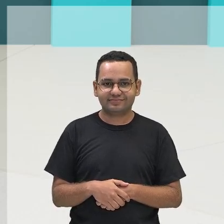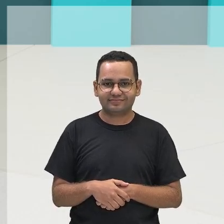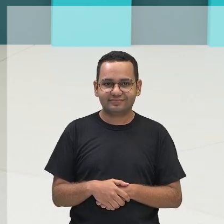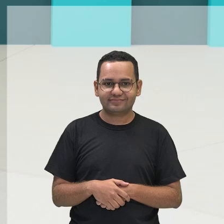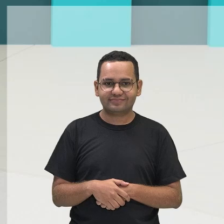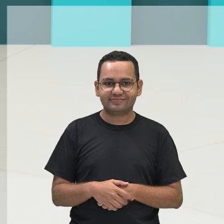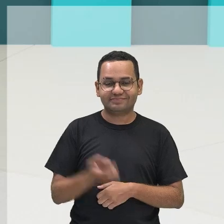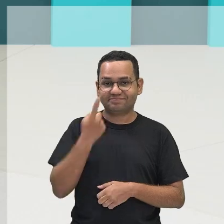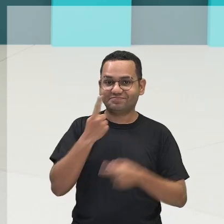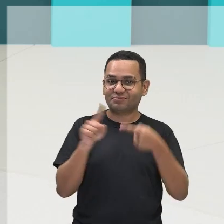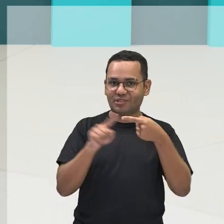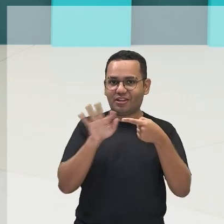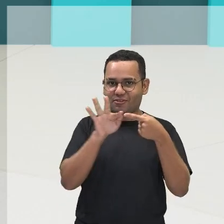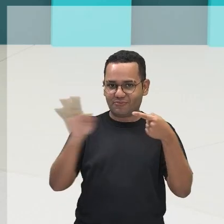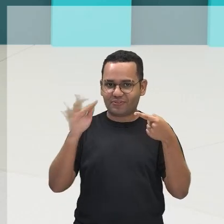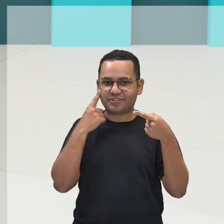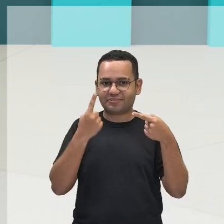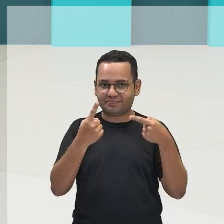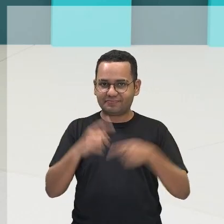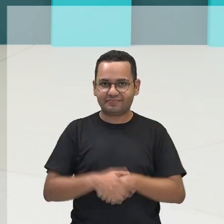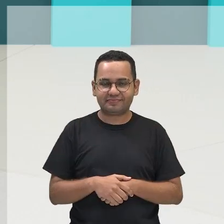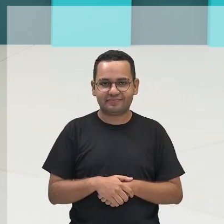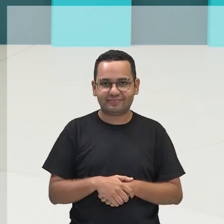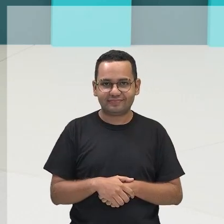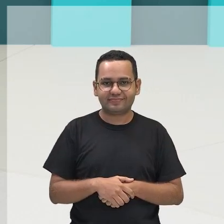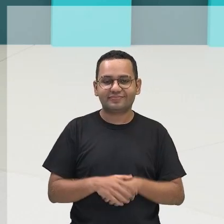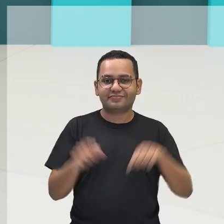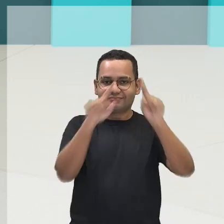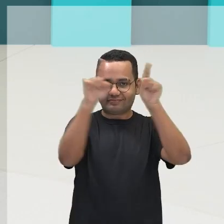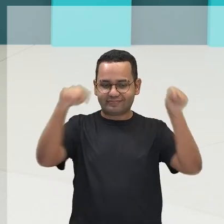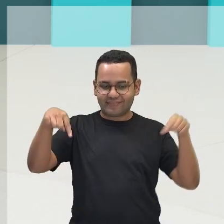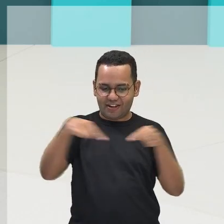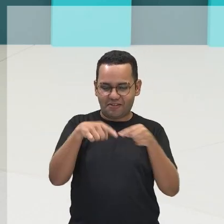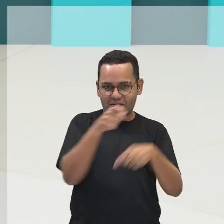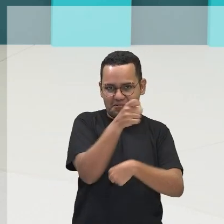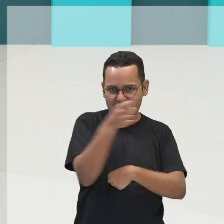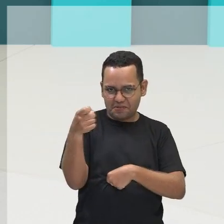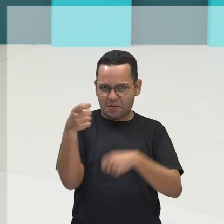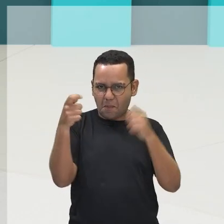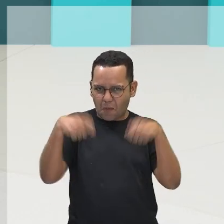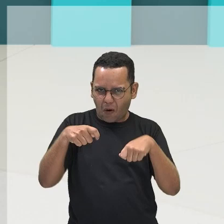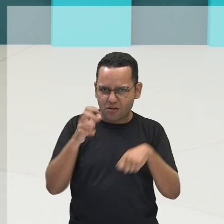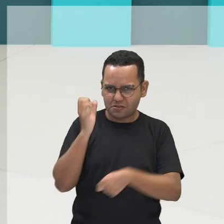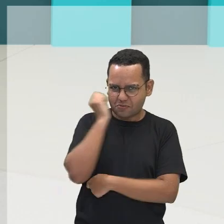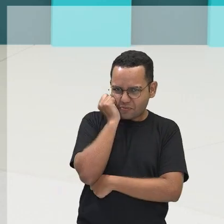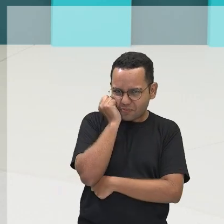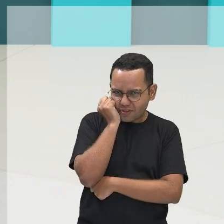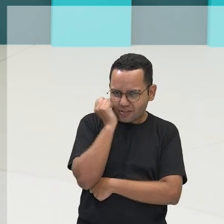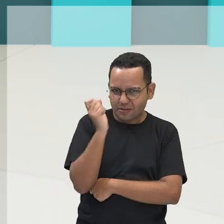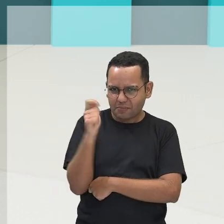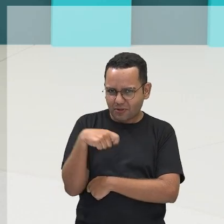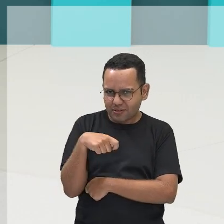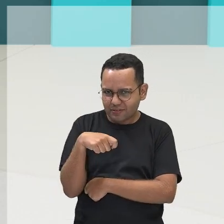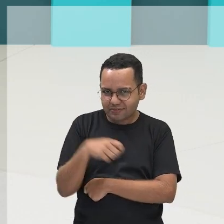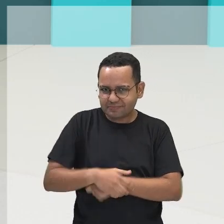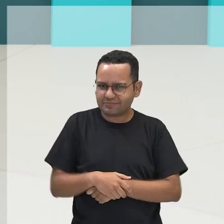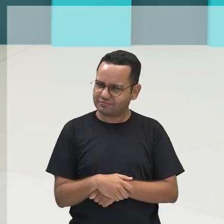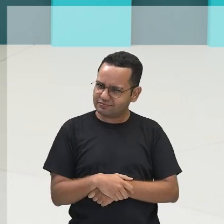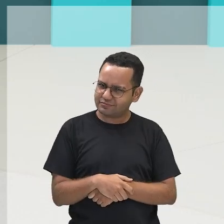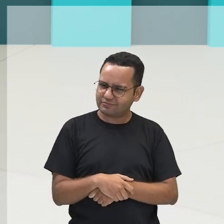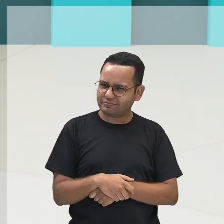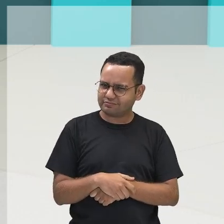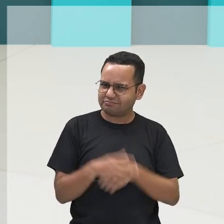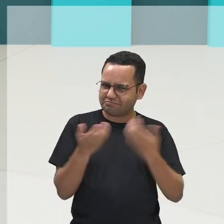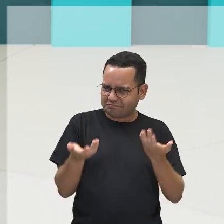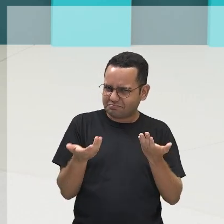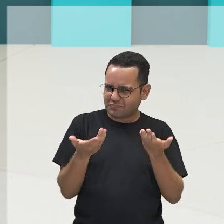dormir aberta, a porta pode dormir, perceba que o sentido não é real, não é concreto,